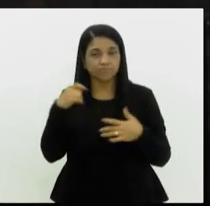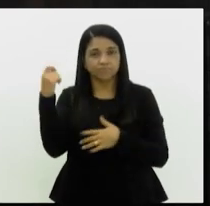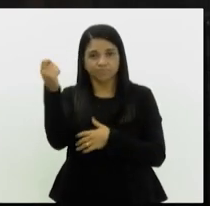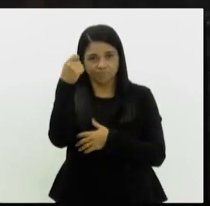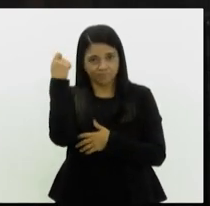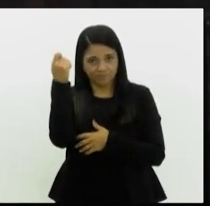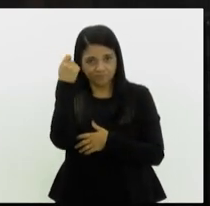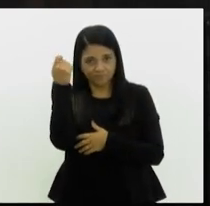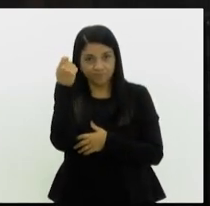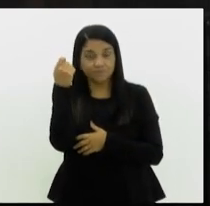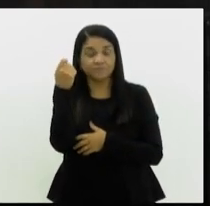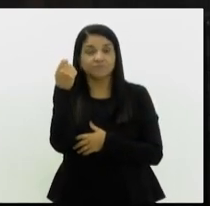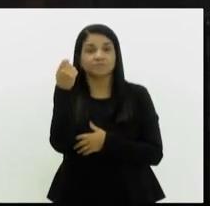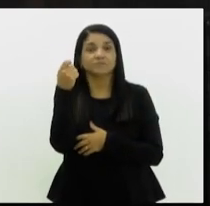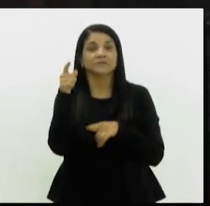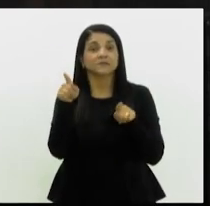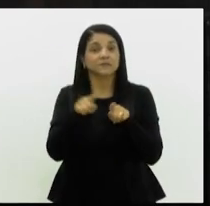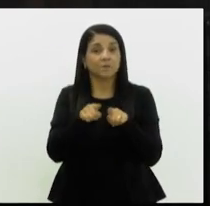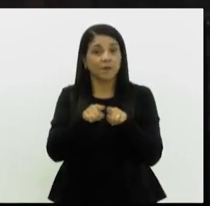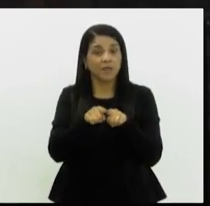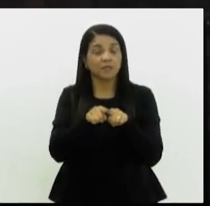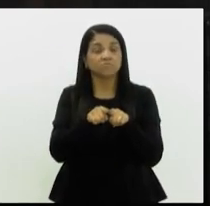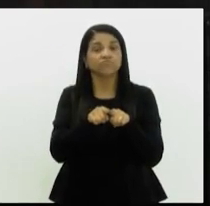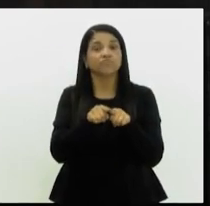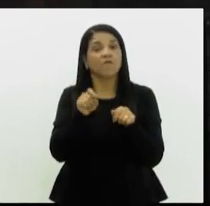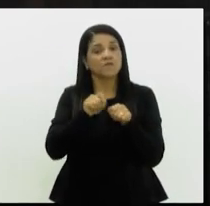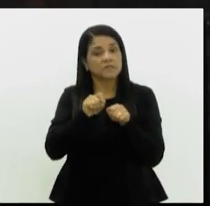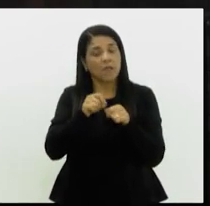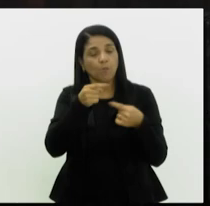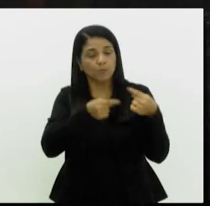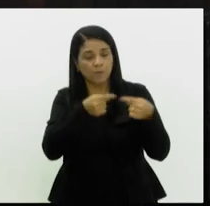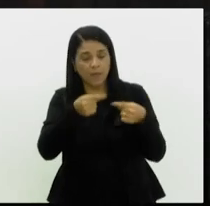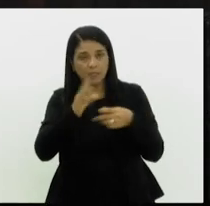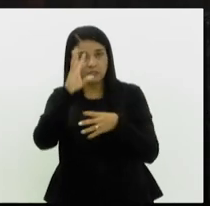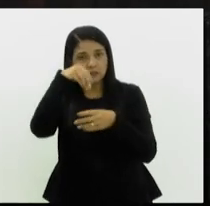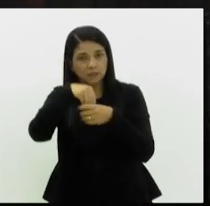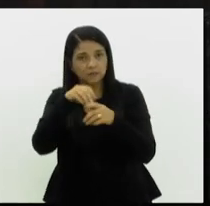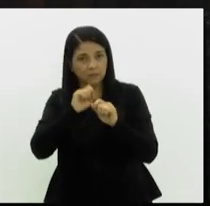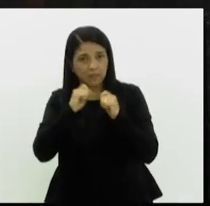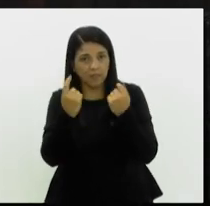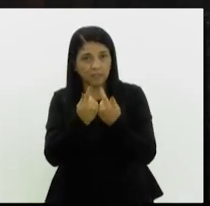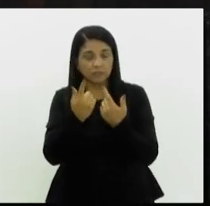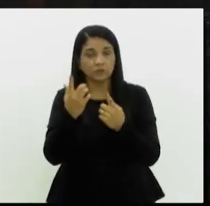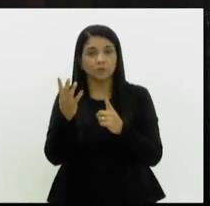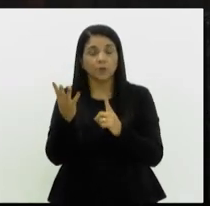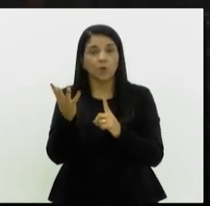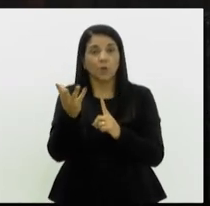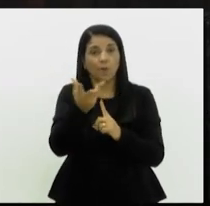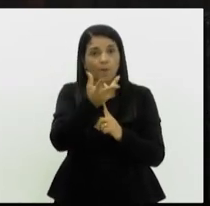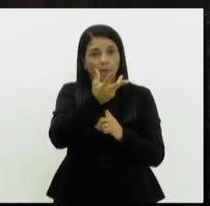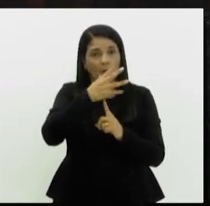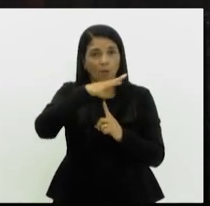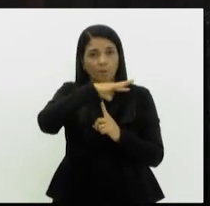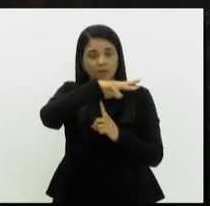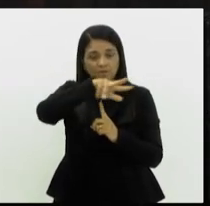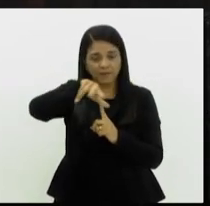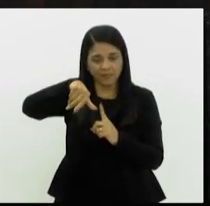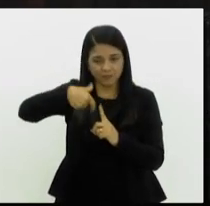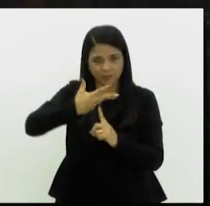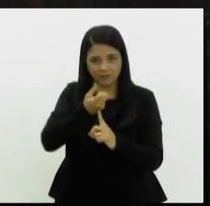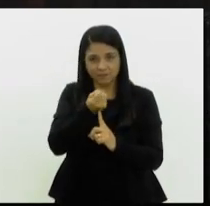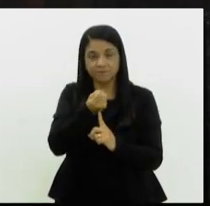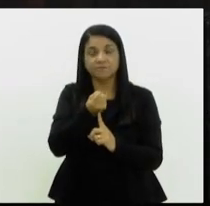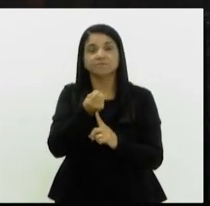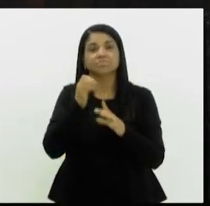Sul, nós também fizemos vários debates aqui nessa casa sobre a questão do meio ambiente relacionado à questão de